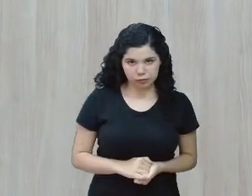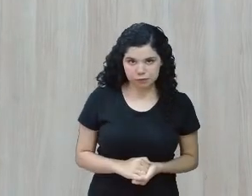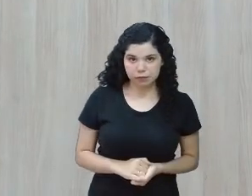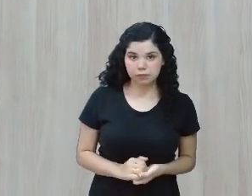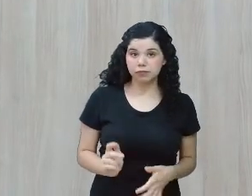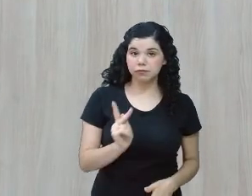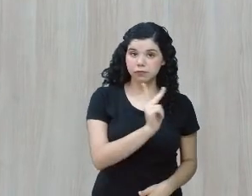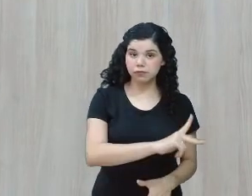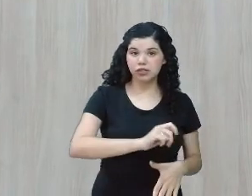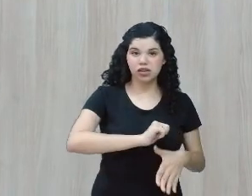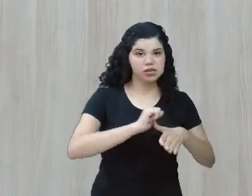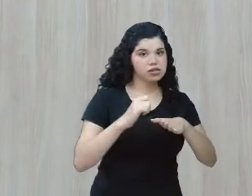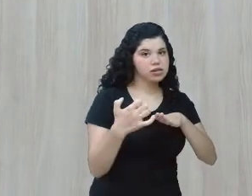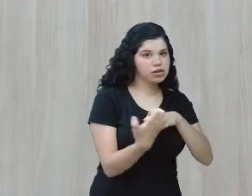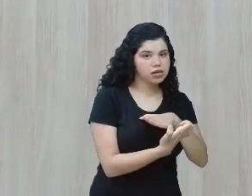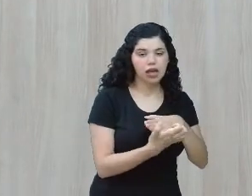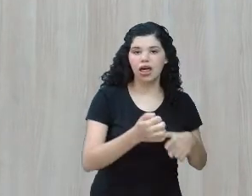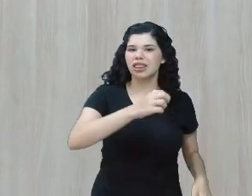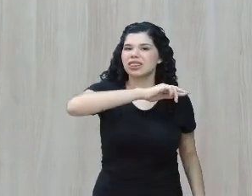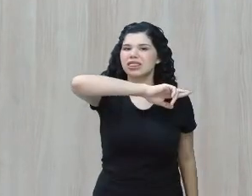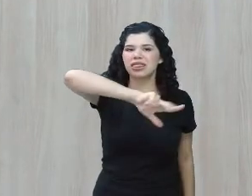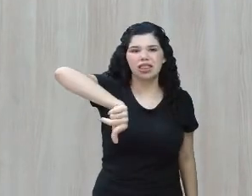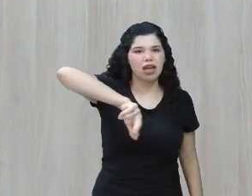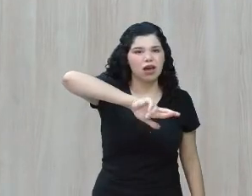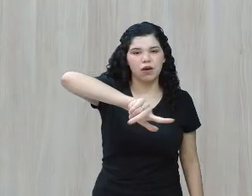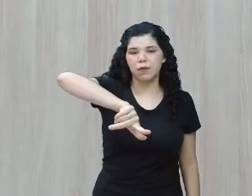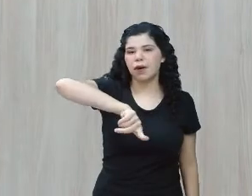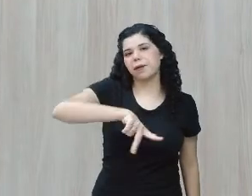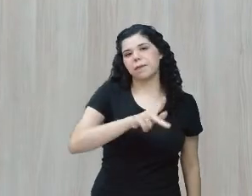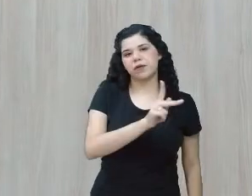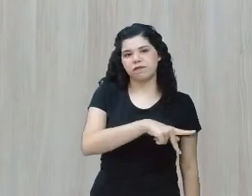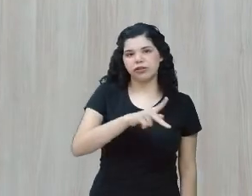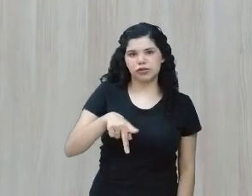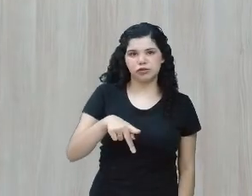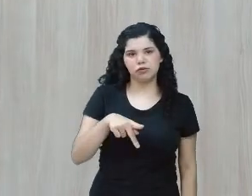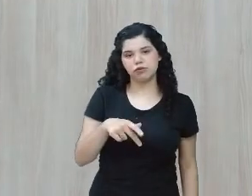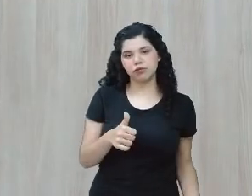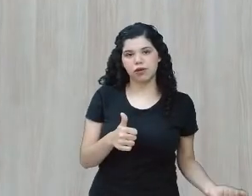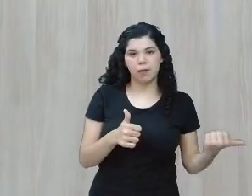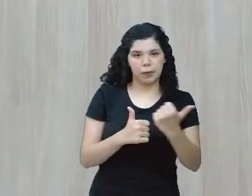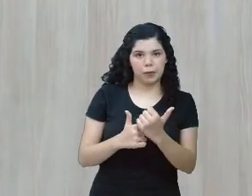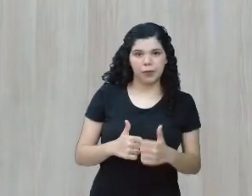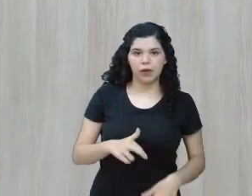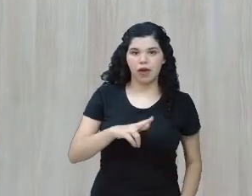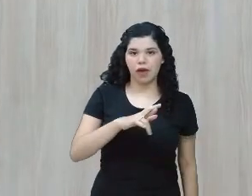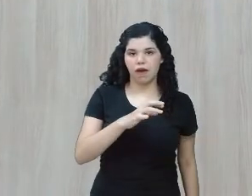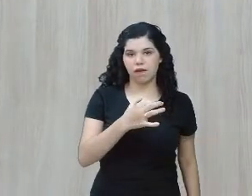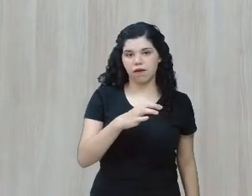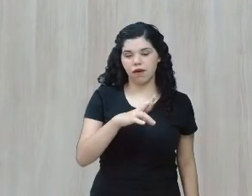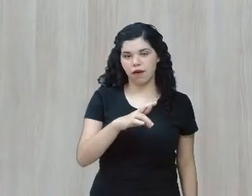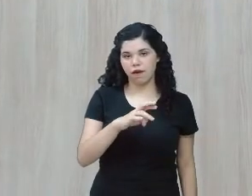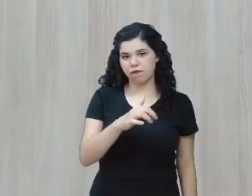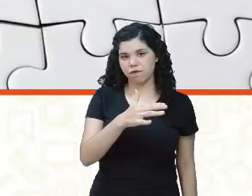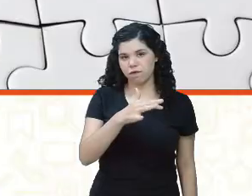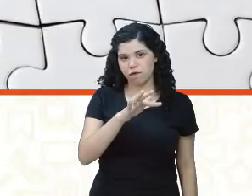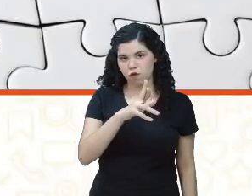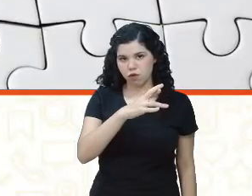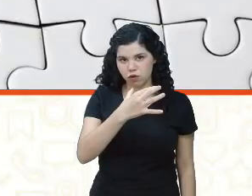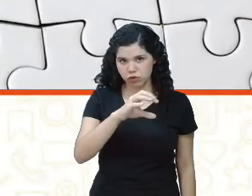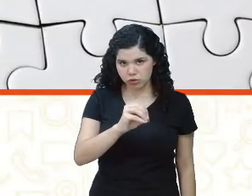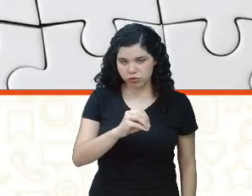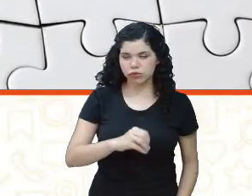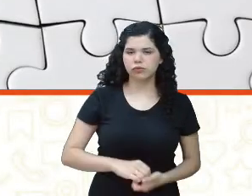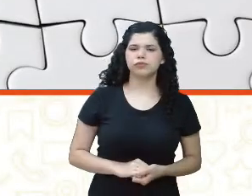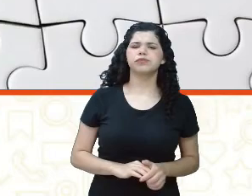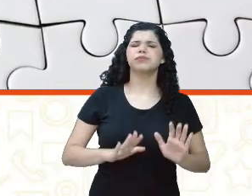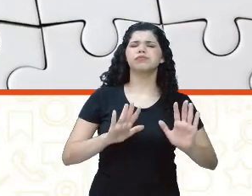professor do AE, de forma alguma, ele é um professor de reforço. Bom, então o que esse